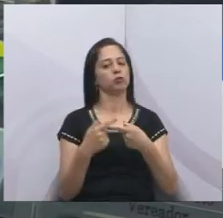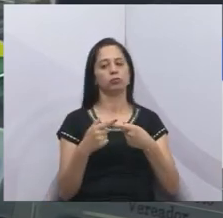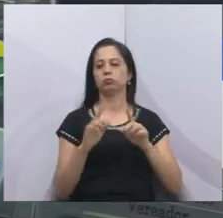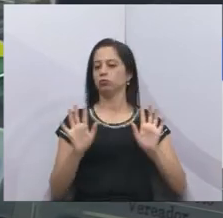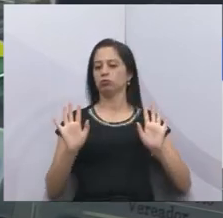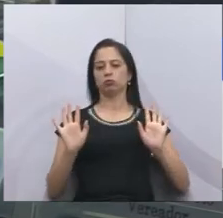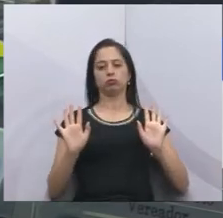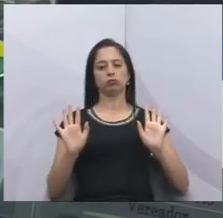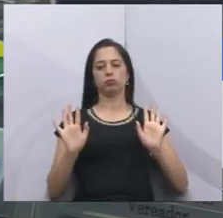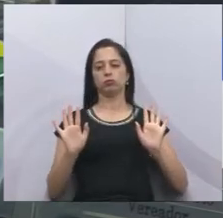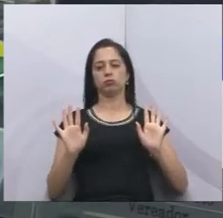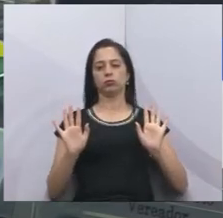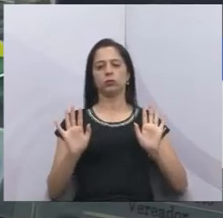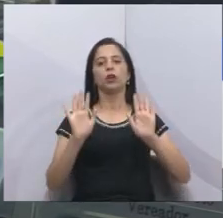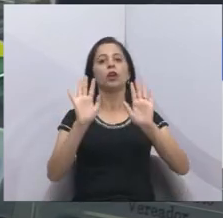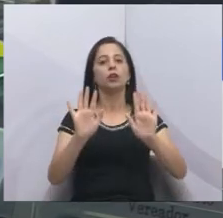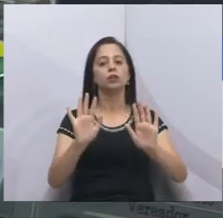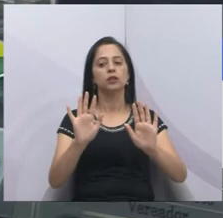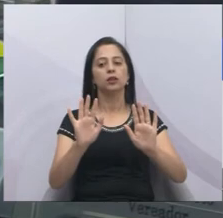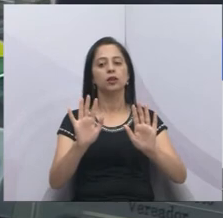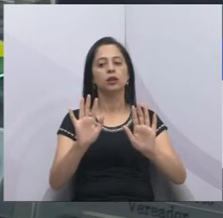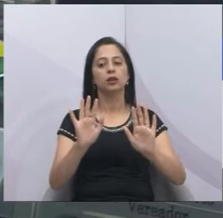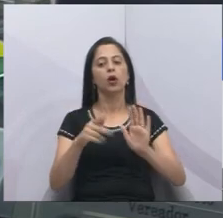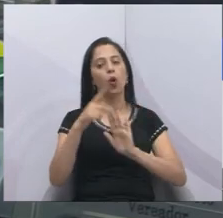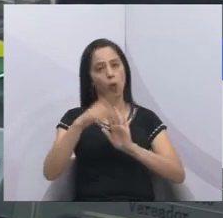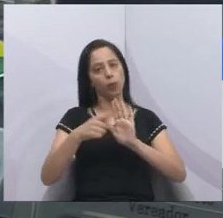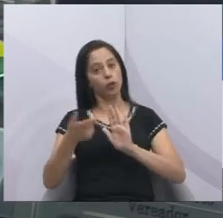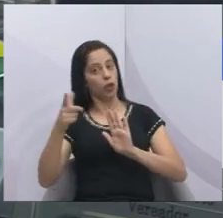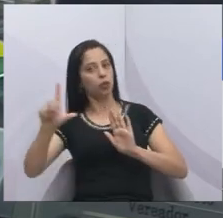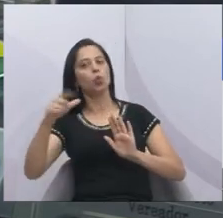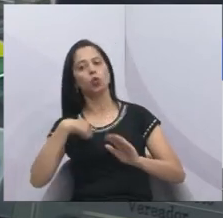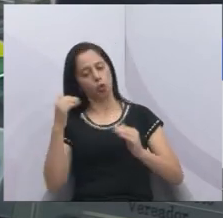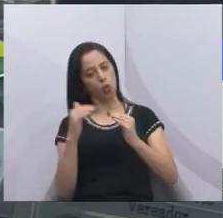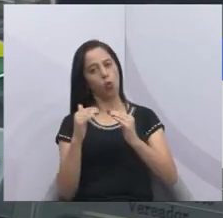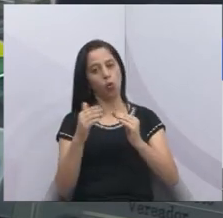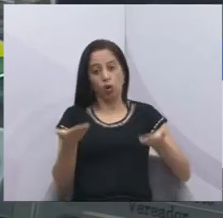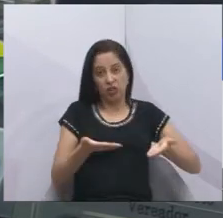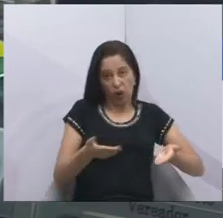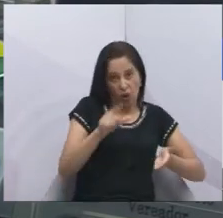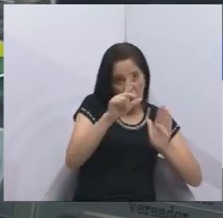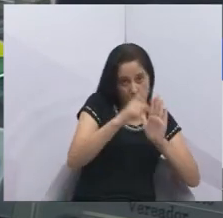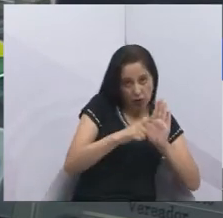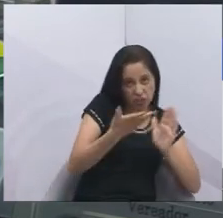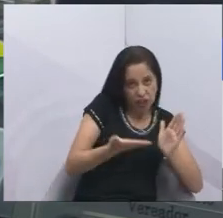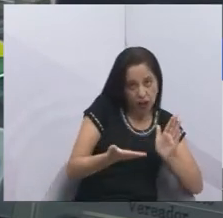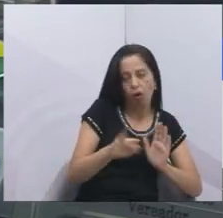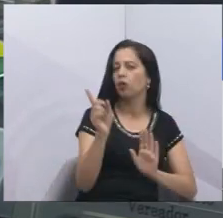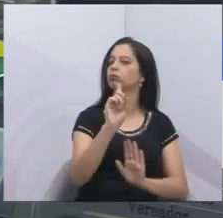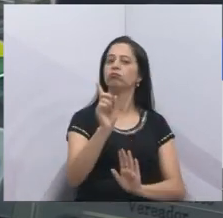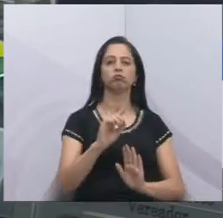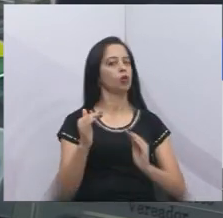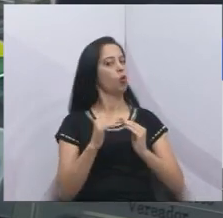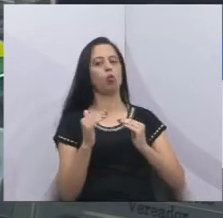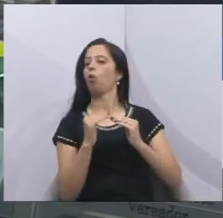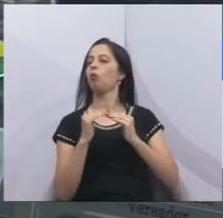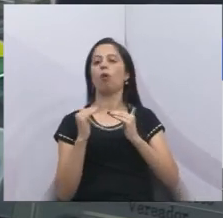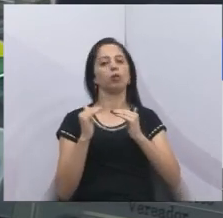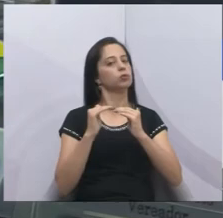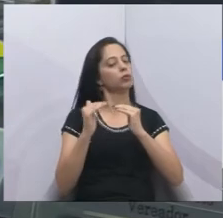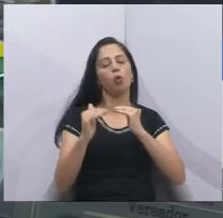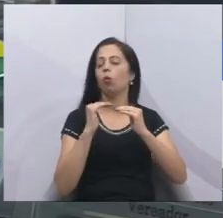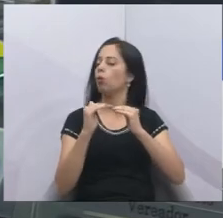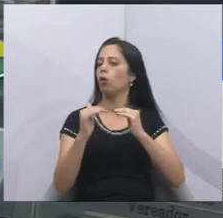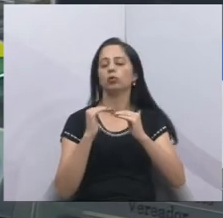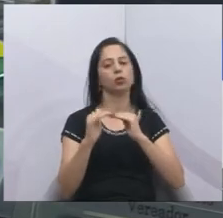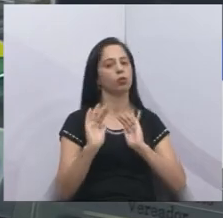na prática não vai ocorrer. O próximo projeto sou favorável, com certeza, pela preservação do sossego público e a favor dos empregos